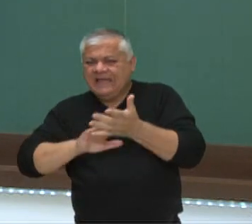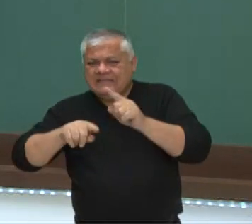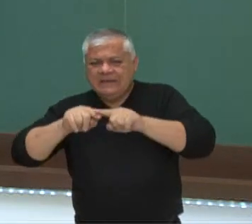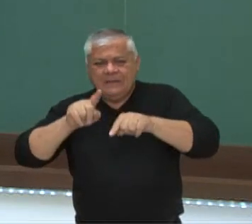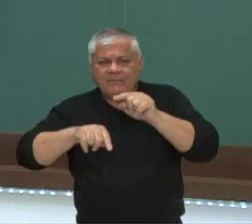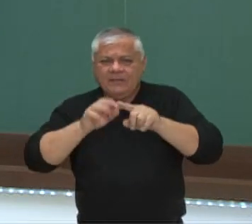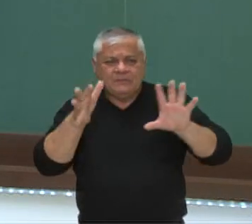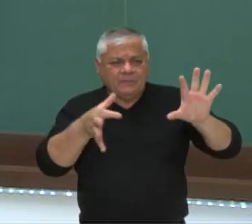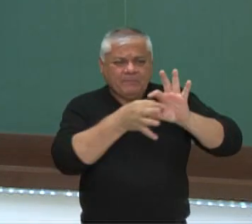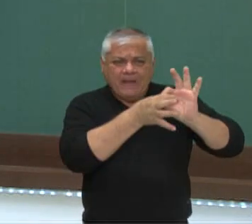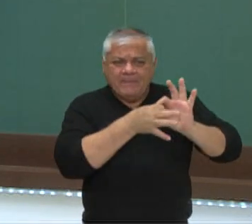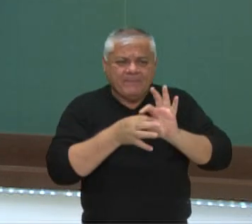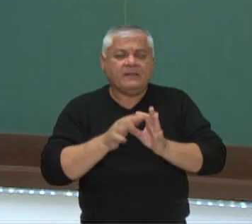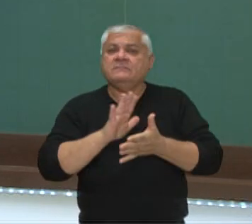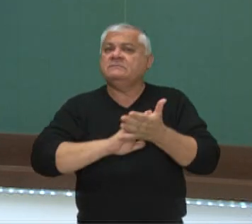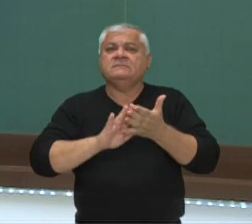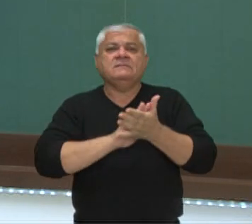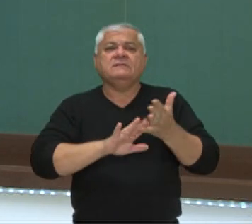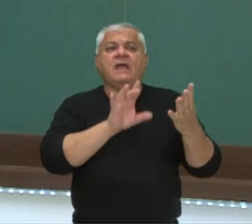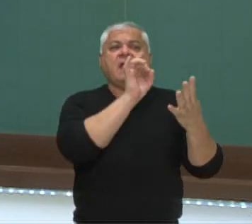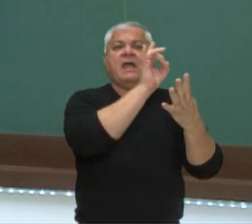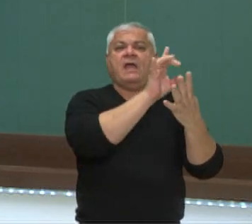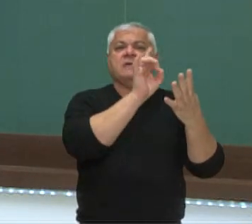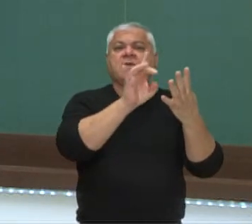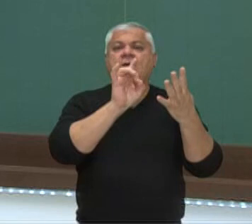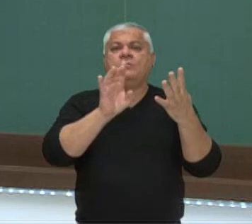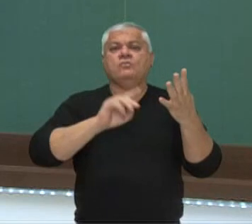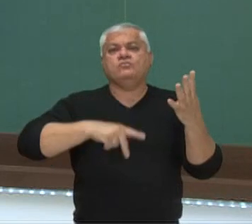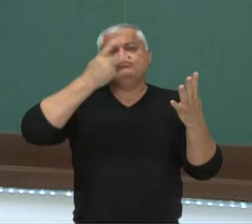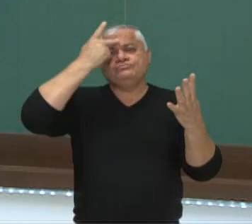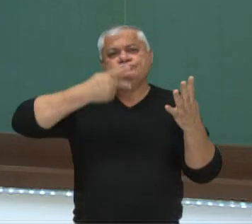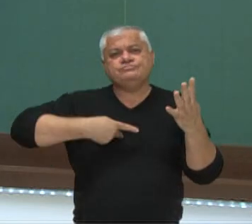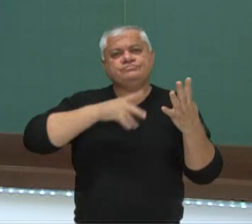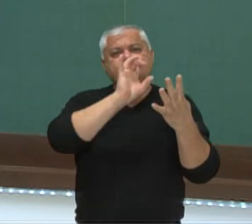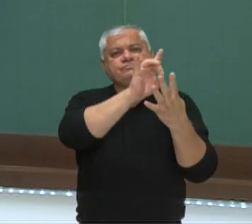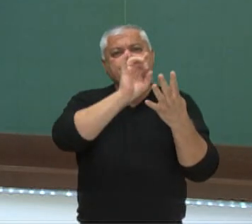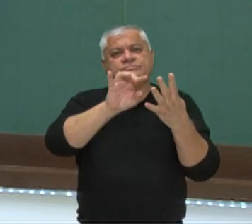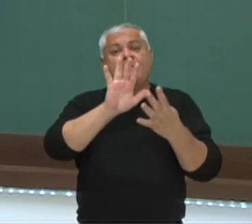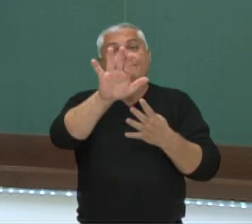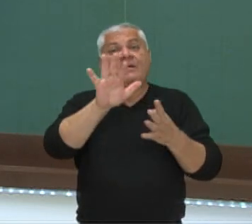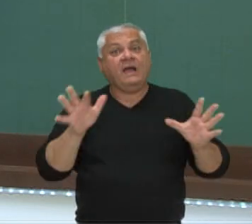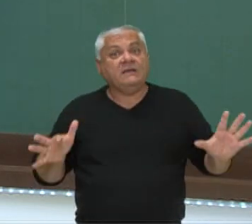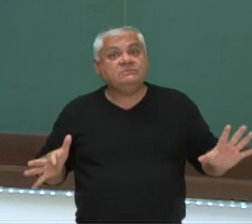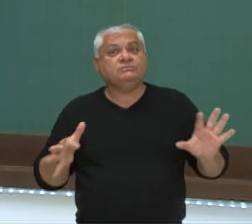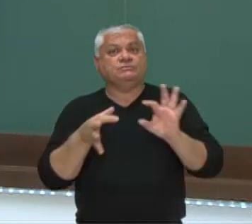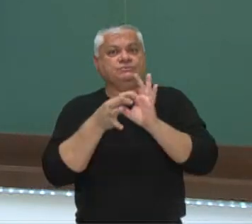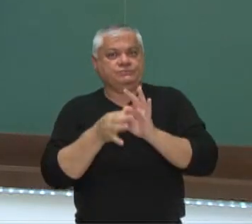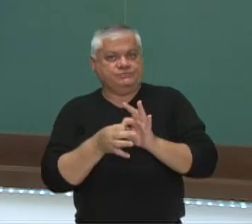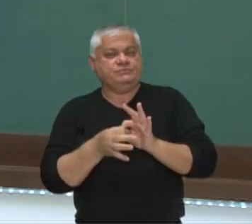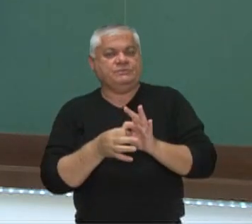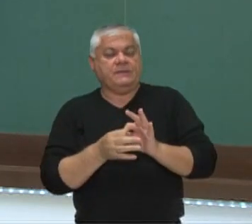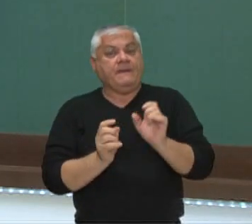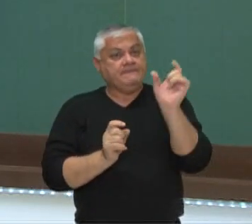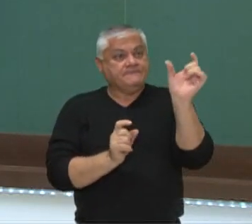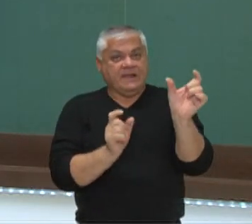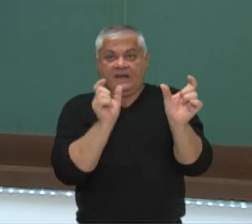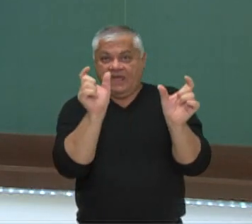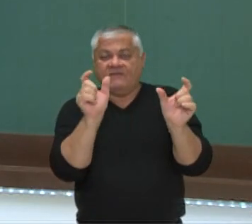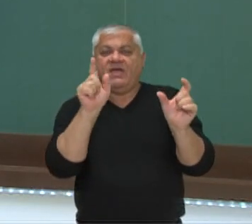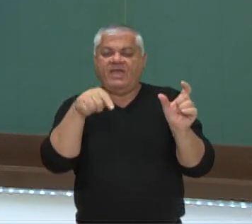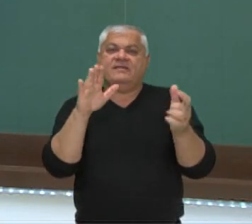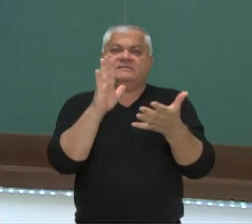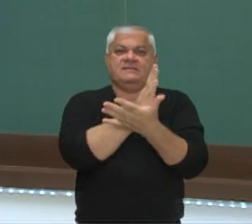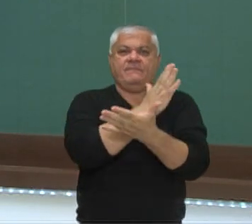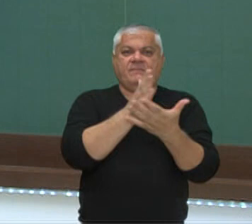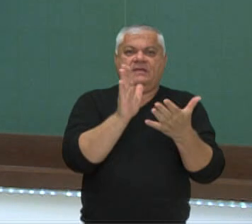oração anterior, nem da que vem na sequência. Embora o sentido seja dependente, as palavras não. Cada